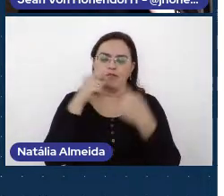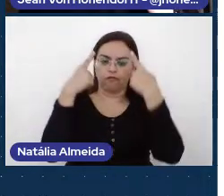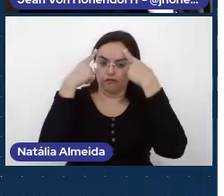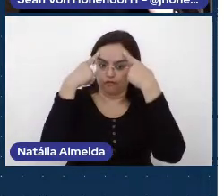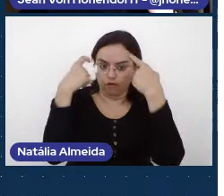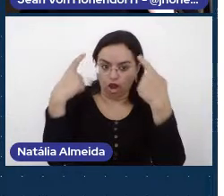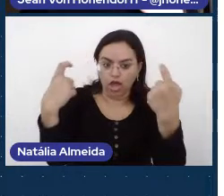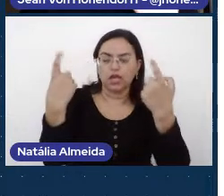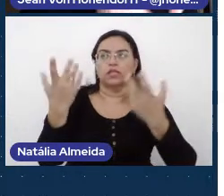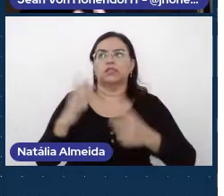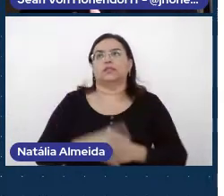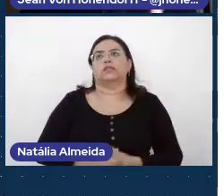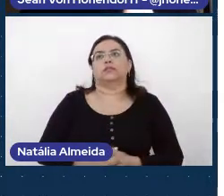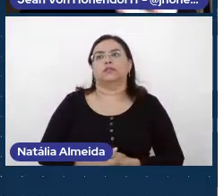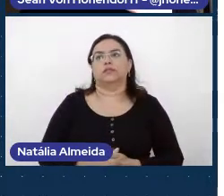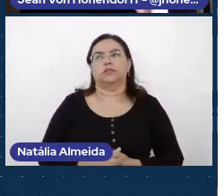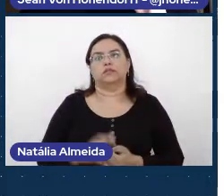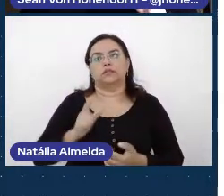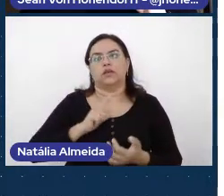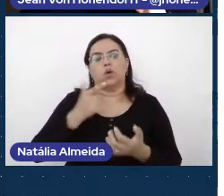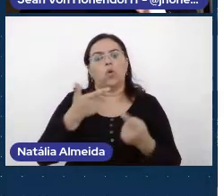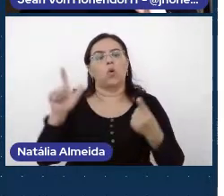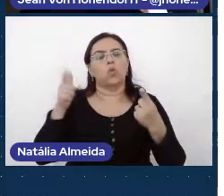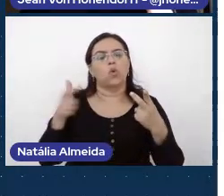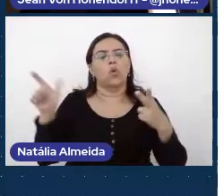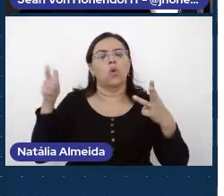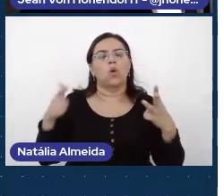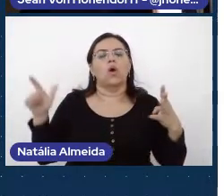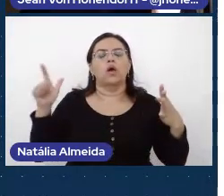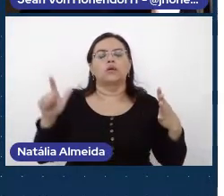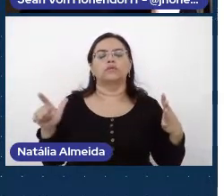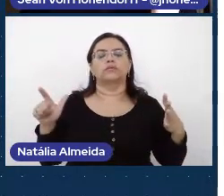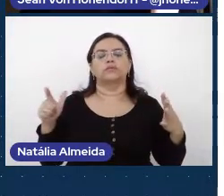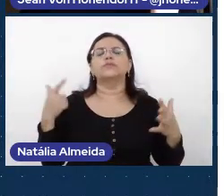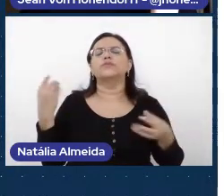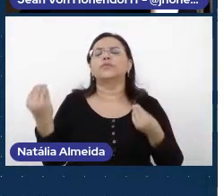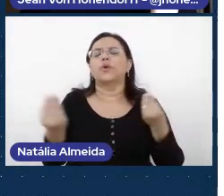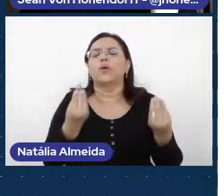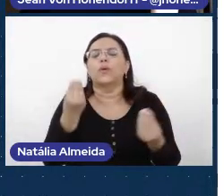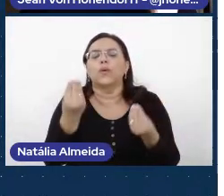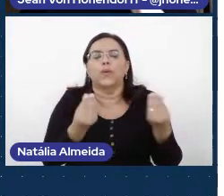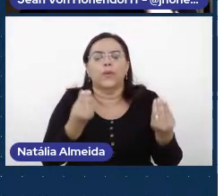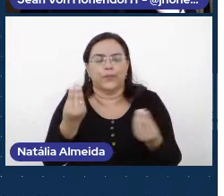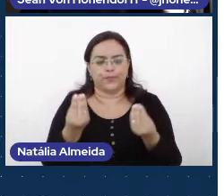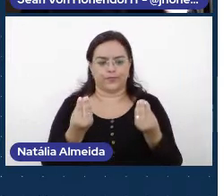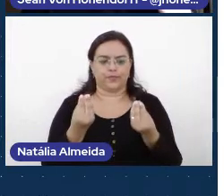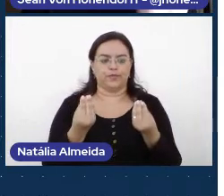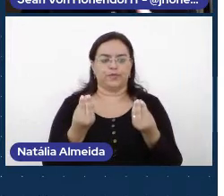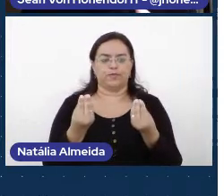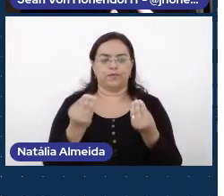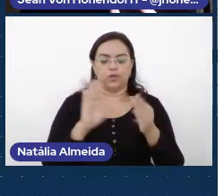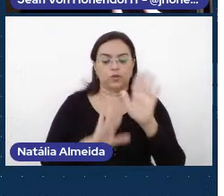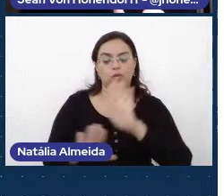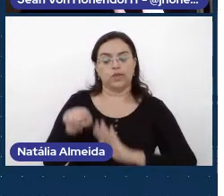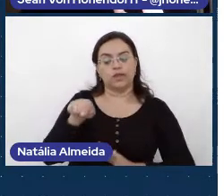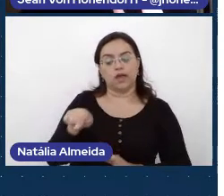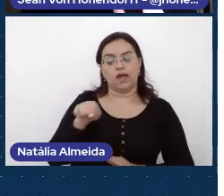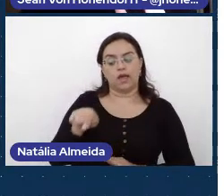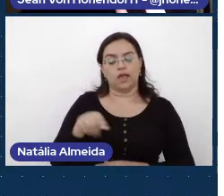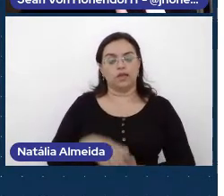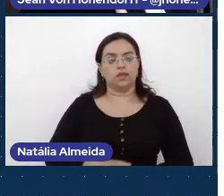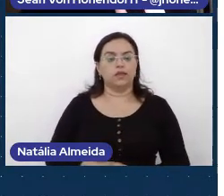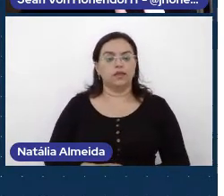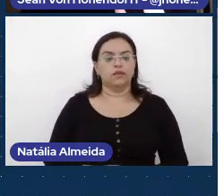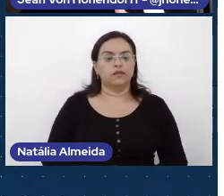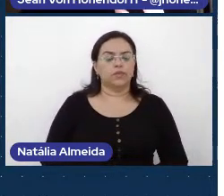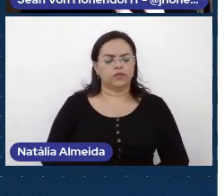enfim, colegas pesquisam outros temas, e a gente tem que dizer como é que tomou cuidado com esse participante, o que que a gente fez, se a gente